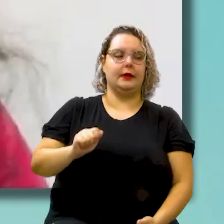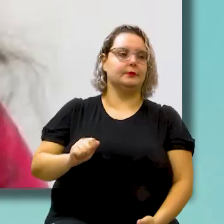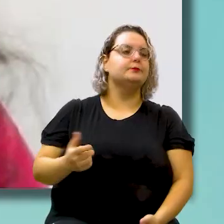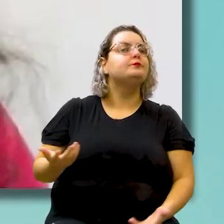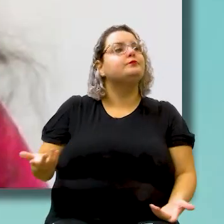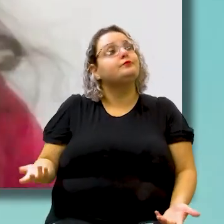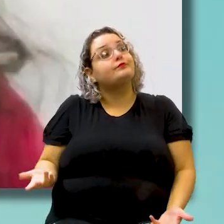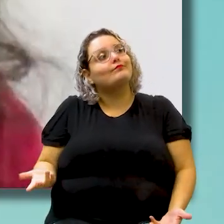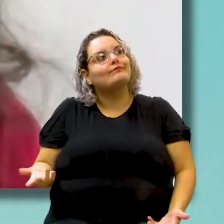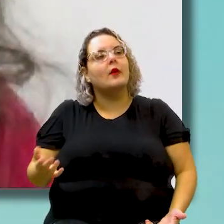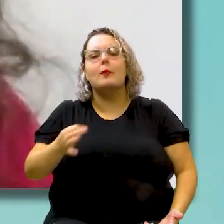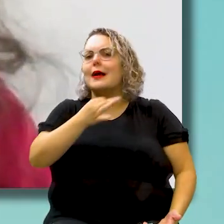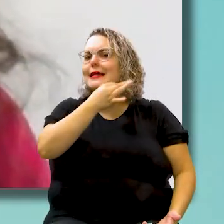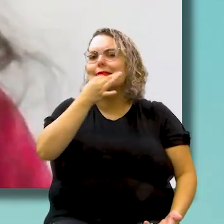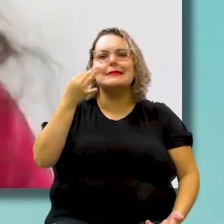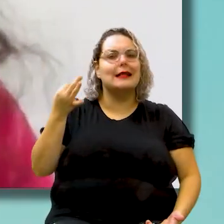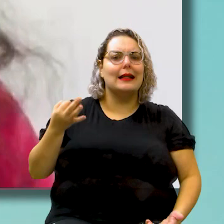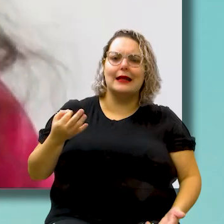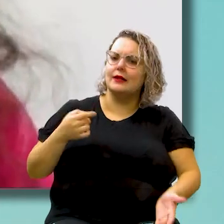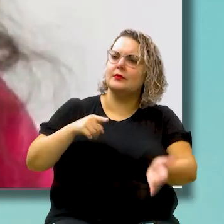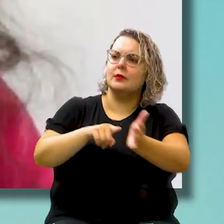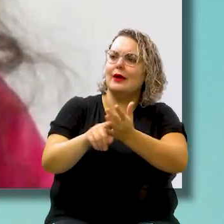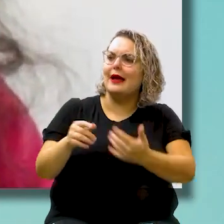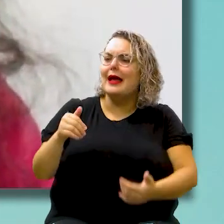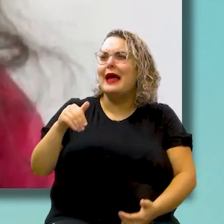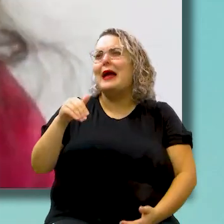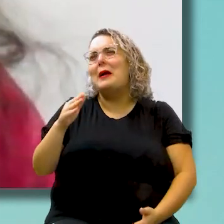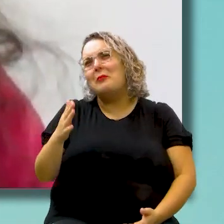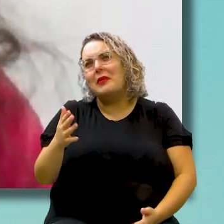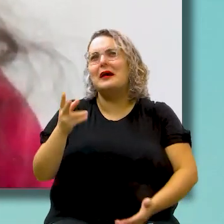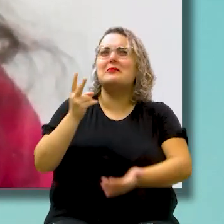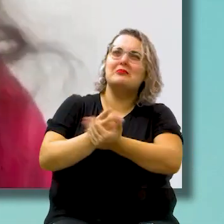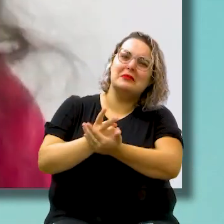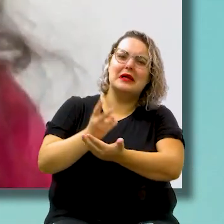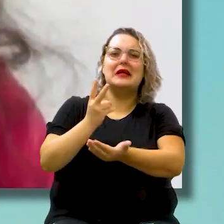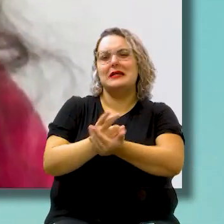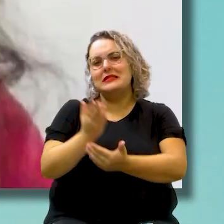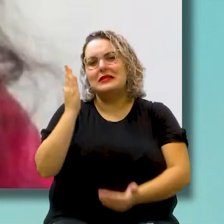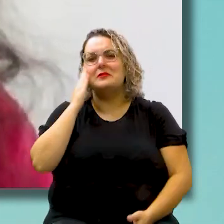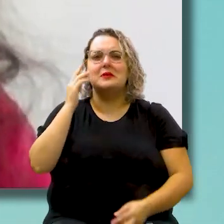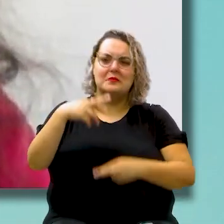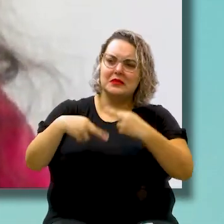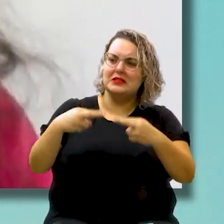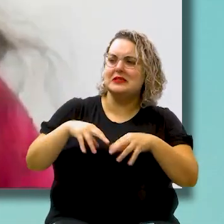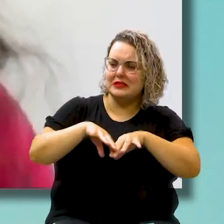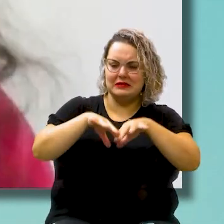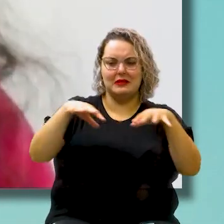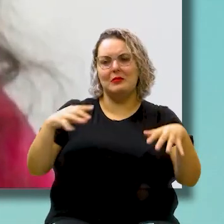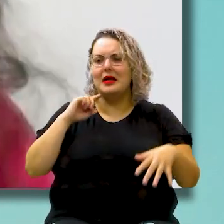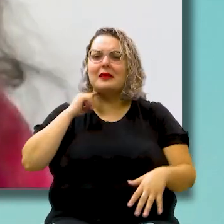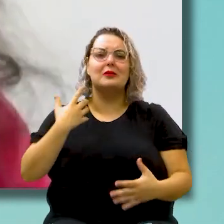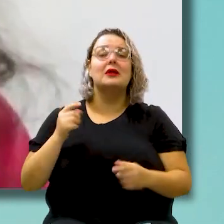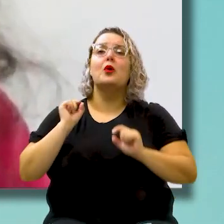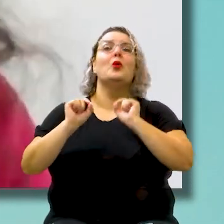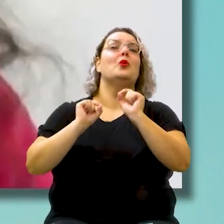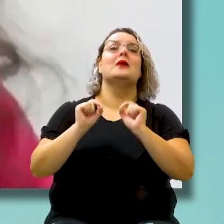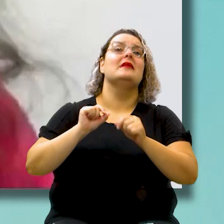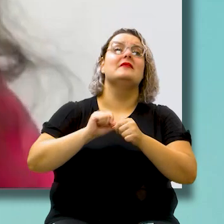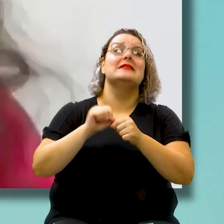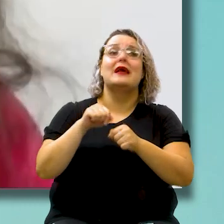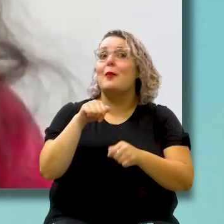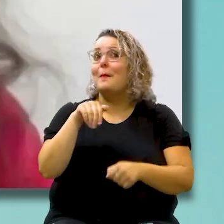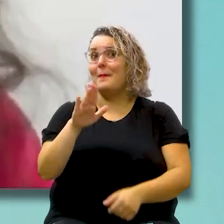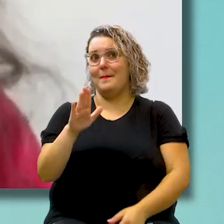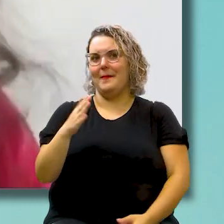uma excelente pergunta, né? Porque o pessoal poderia pensar assim, mas então é mais do mesmo? A gente já sabe que tem que reciclar, que tem que separar os resíduos, o que que a gente tem que